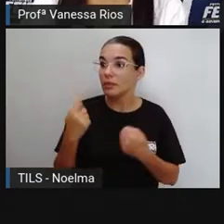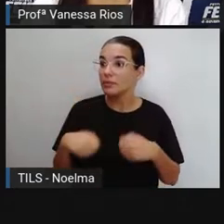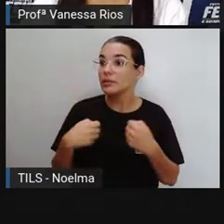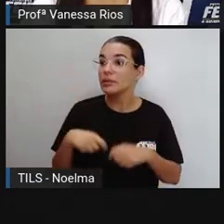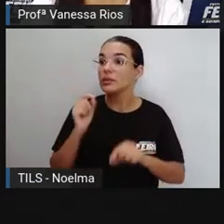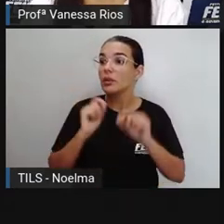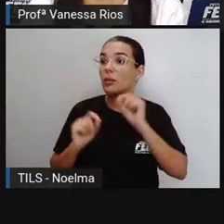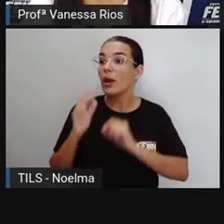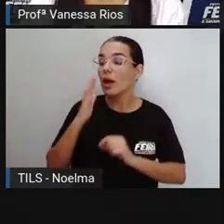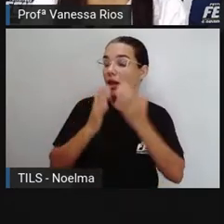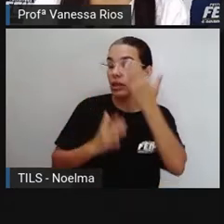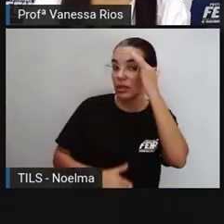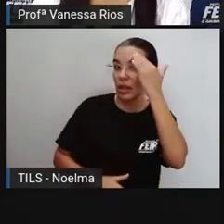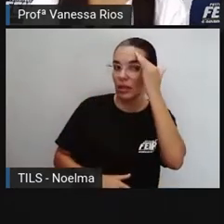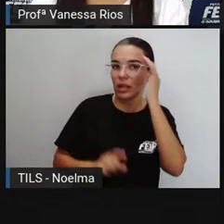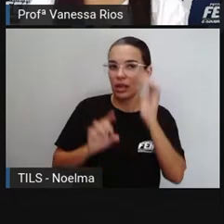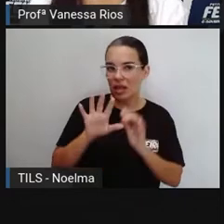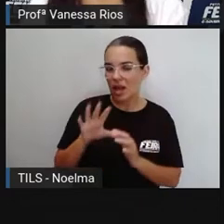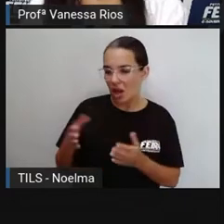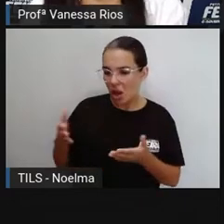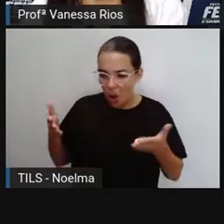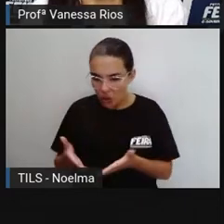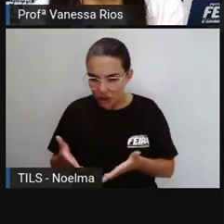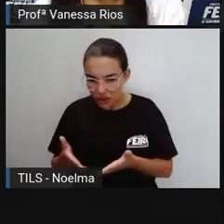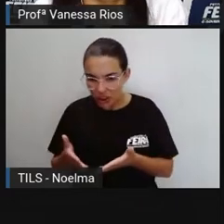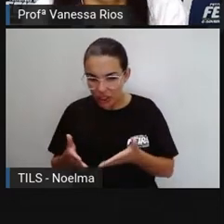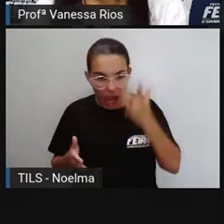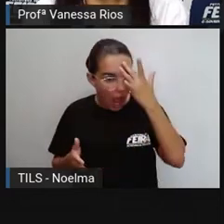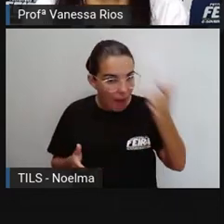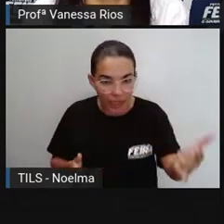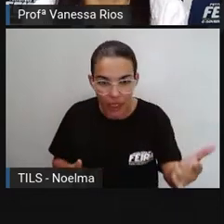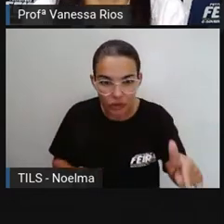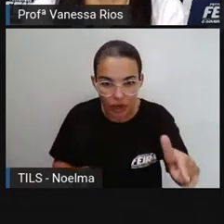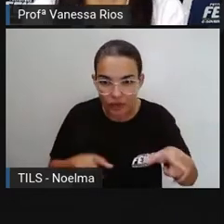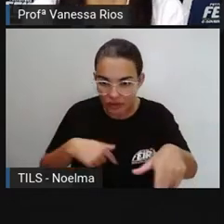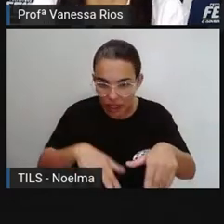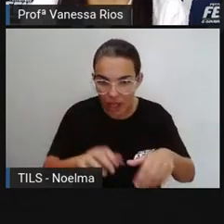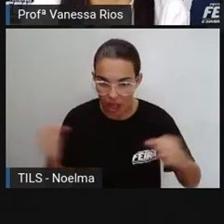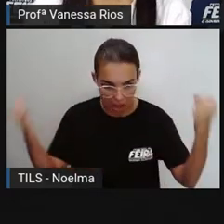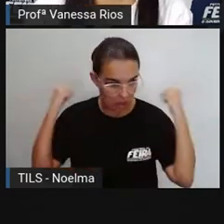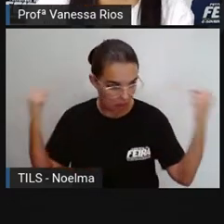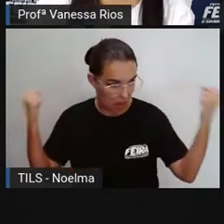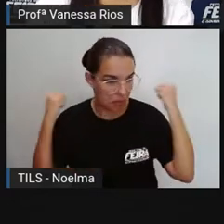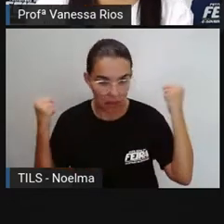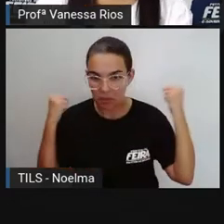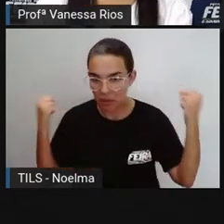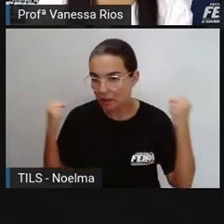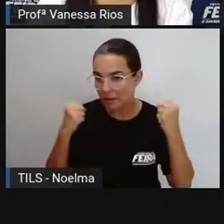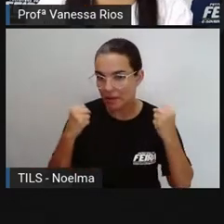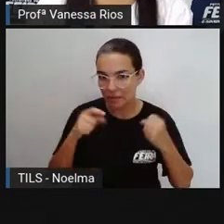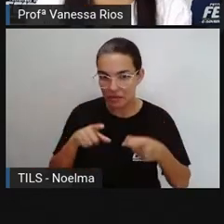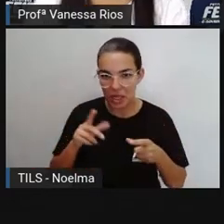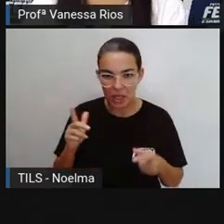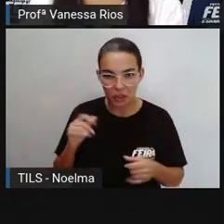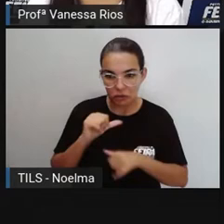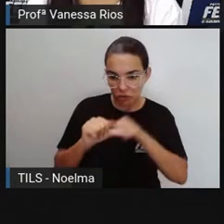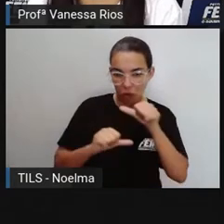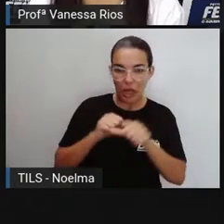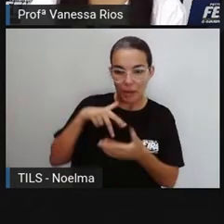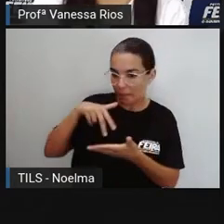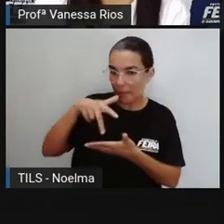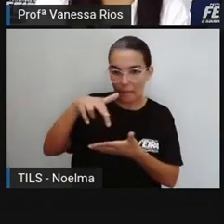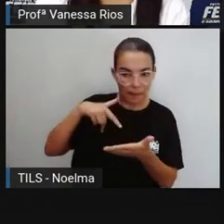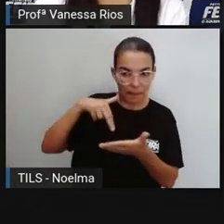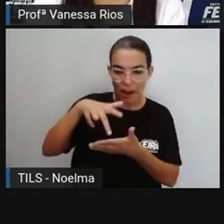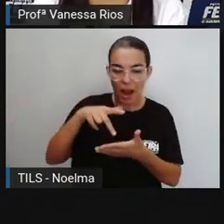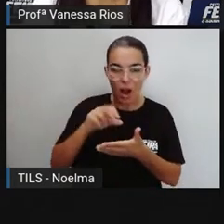gente entender que não é de um dia para o outro que você vai se tornar um atleta, não é de um dia para o outro que você vai conseguir caminhar